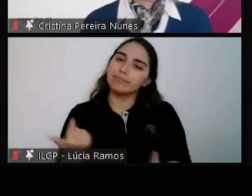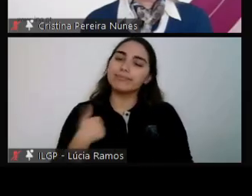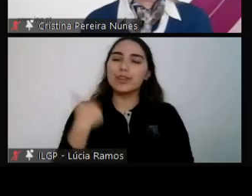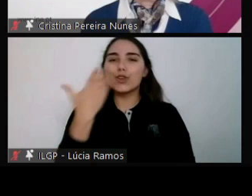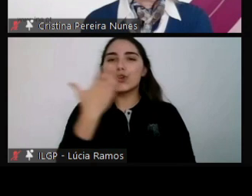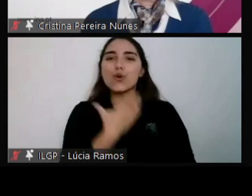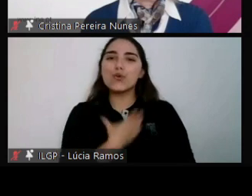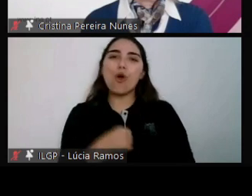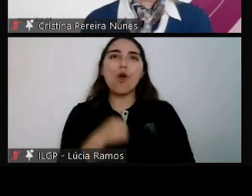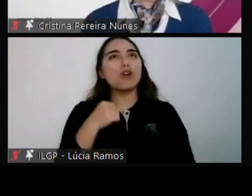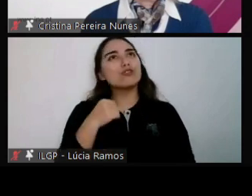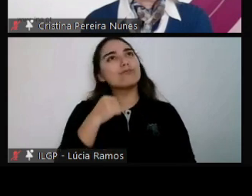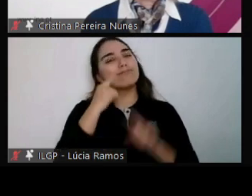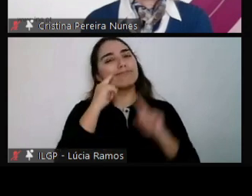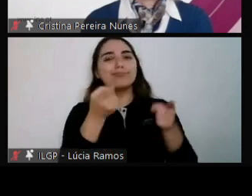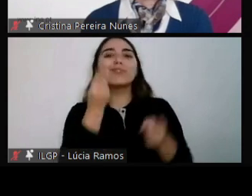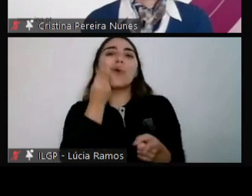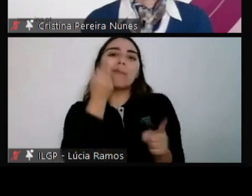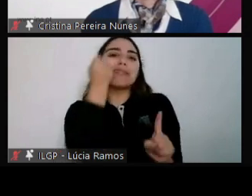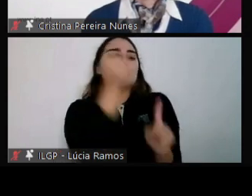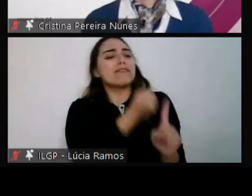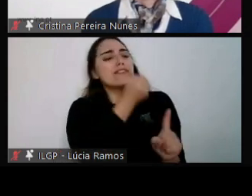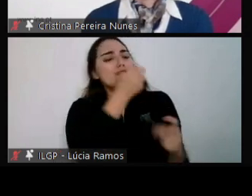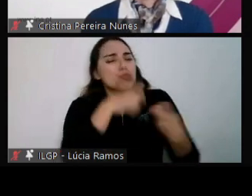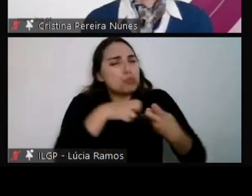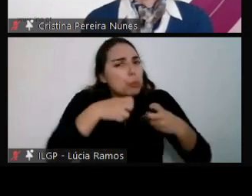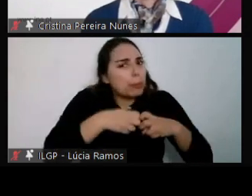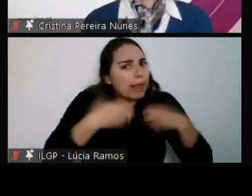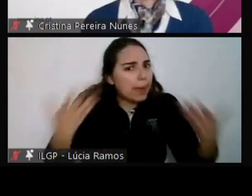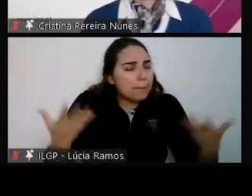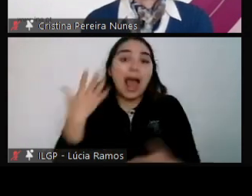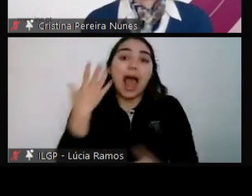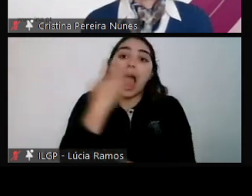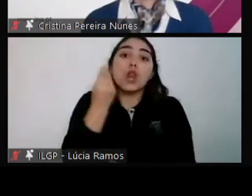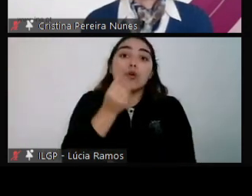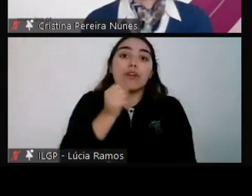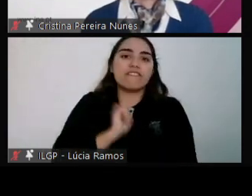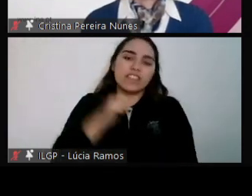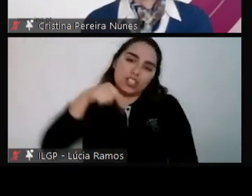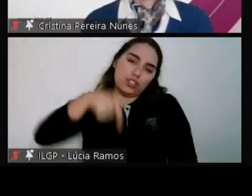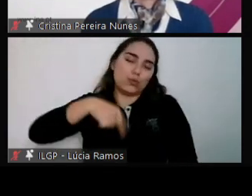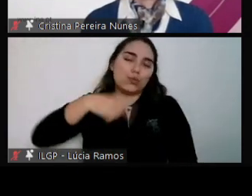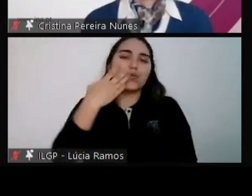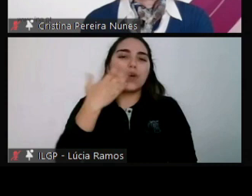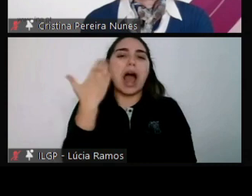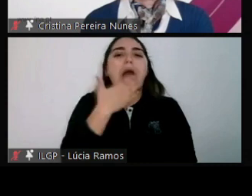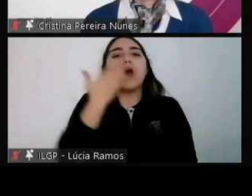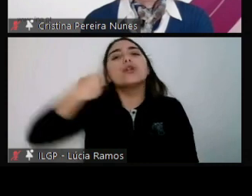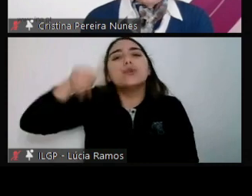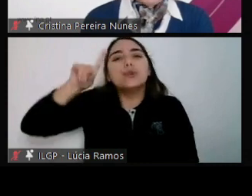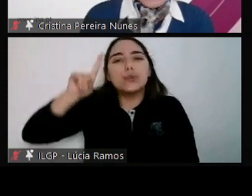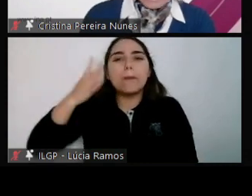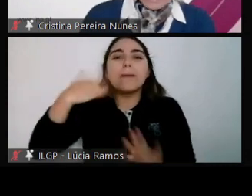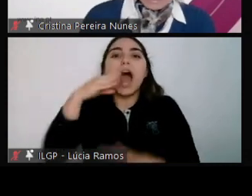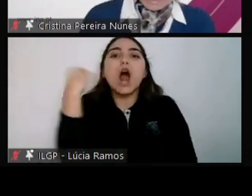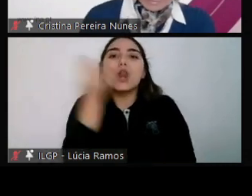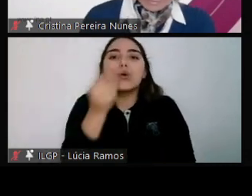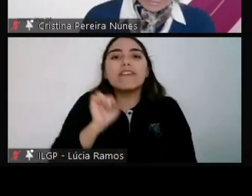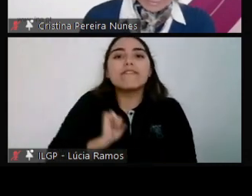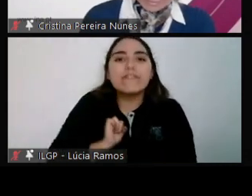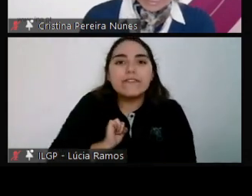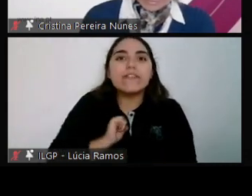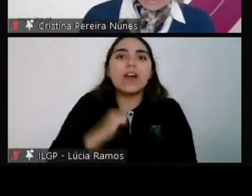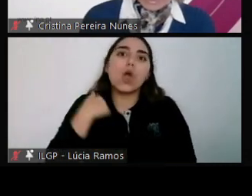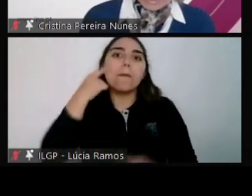desafios. Problemas, desafios, não é? Aliás, aos meus alunos, eu não vou fazer disto mal, obviamente, mas aos meus alunos eu digo sempre, apresentem primeiro o problema, a sua